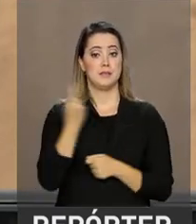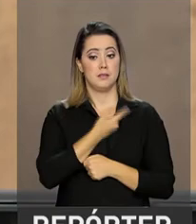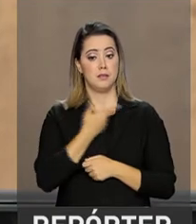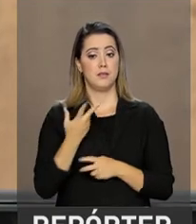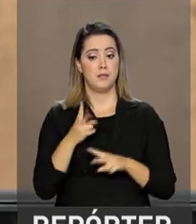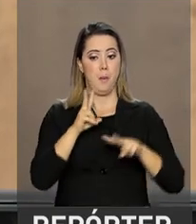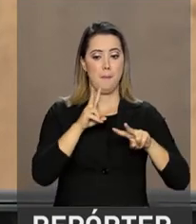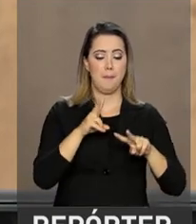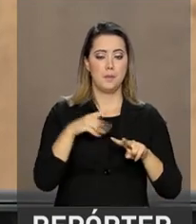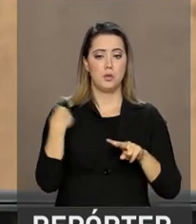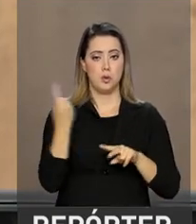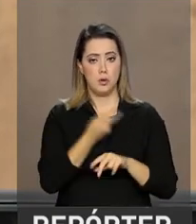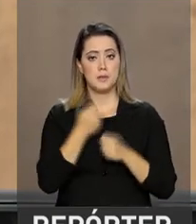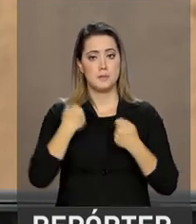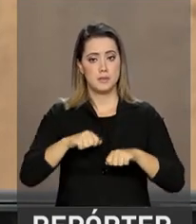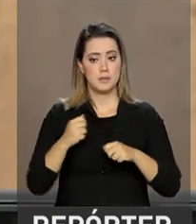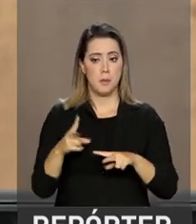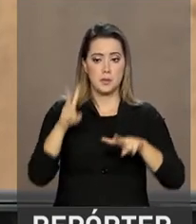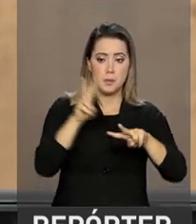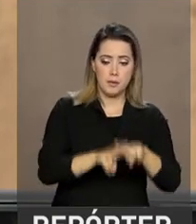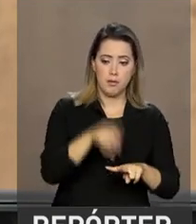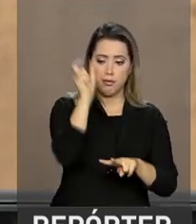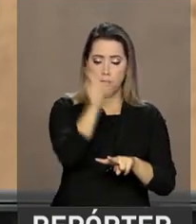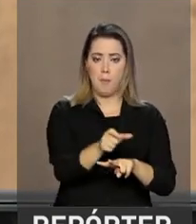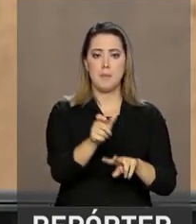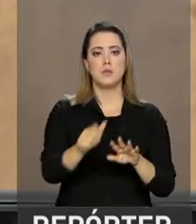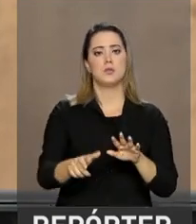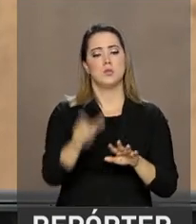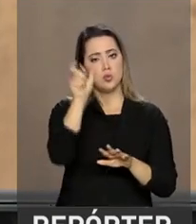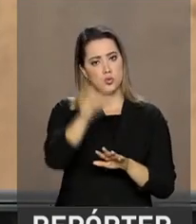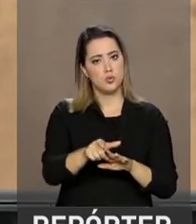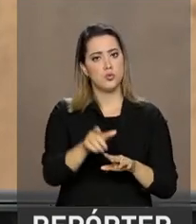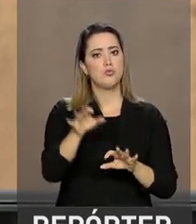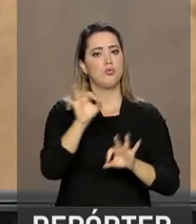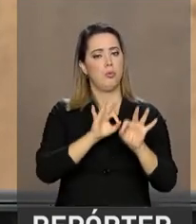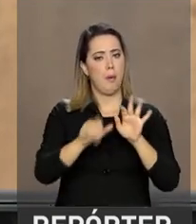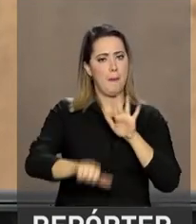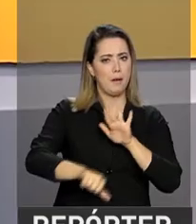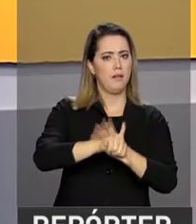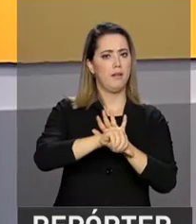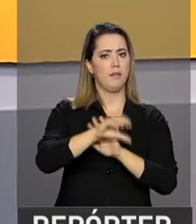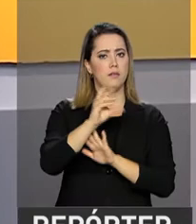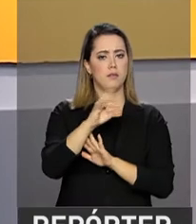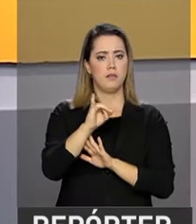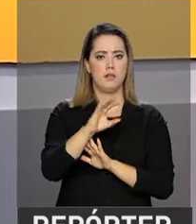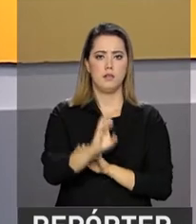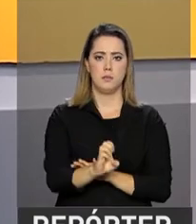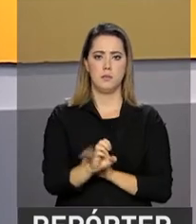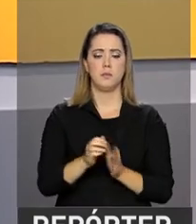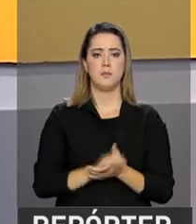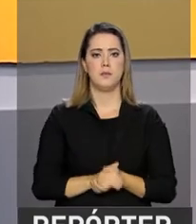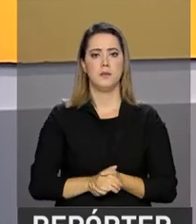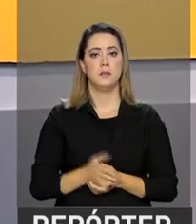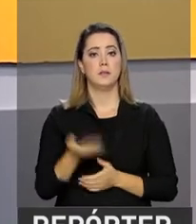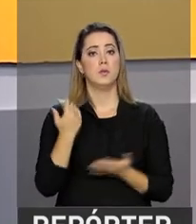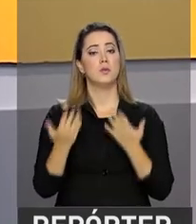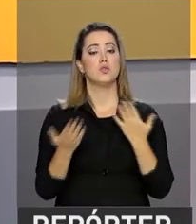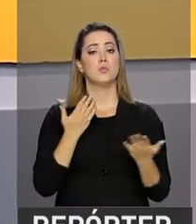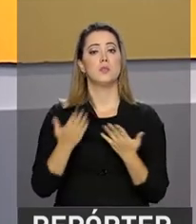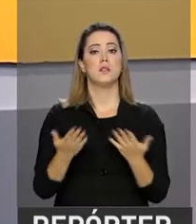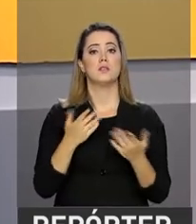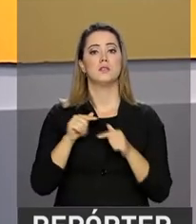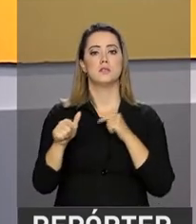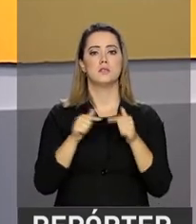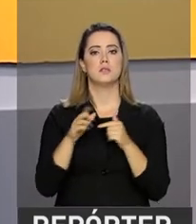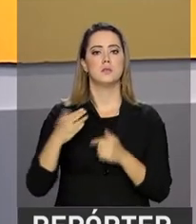de circulação, pessoas que colocam em risco a sociedade, que tiram a paz social. Segundo o último balanço da